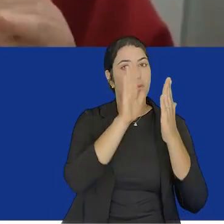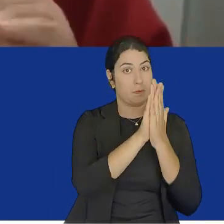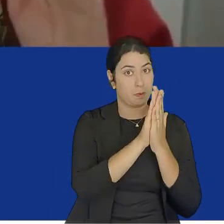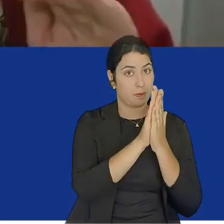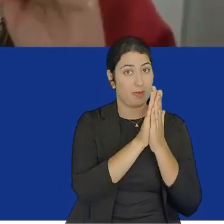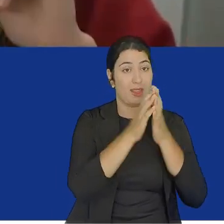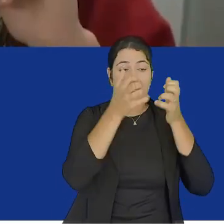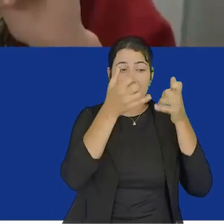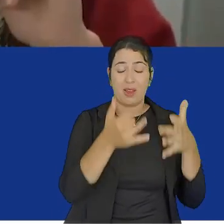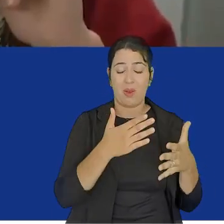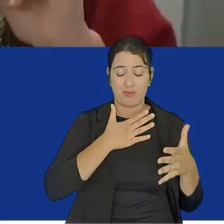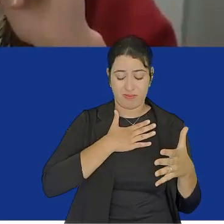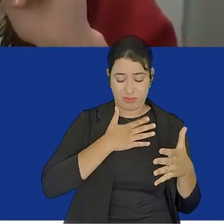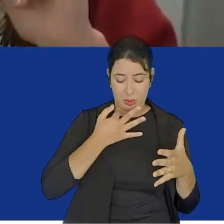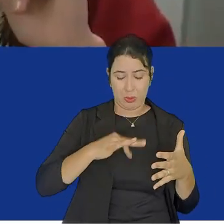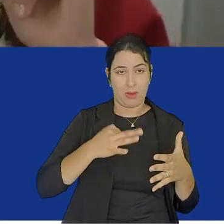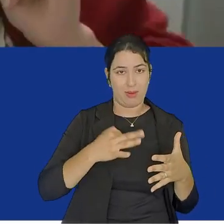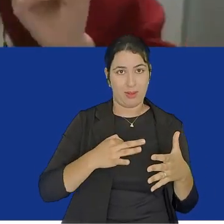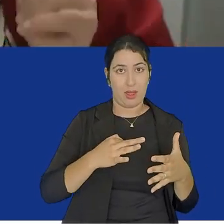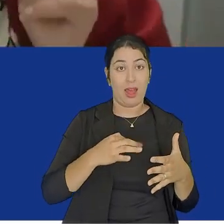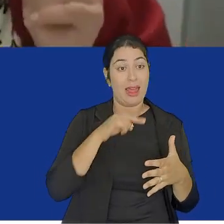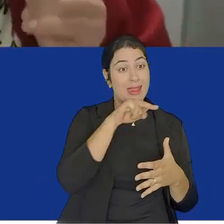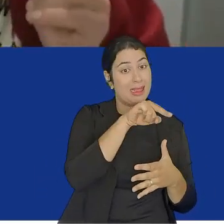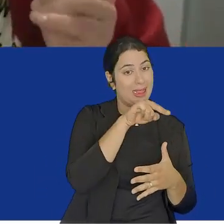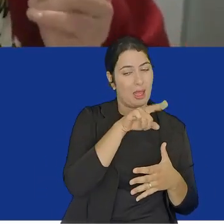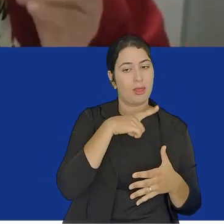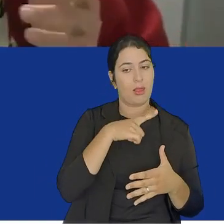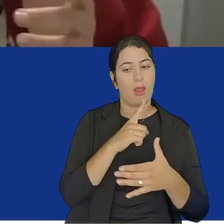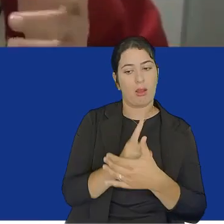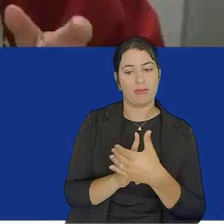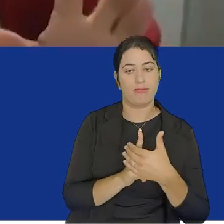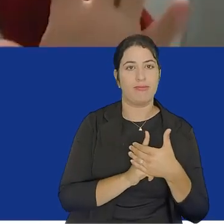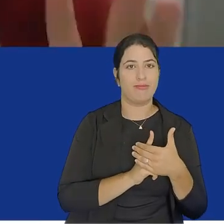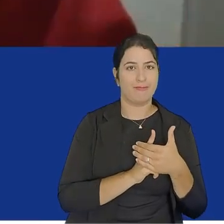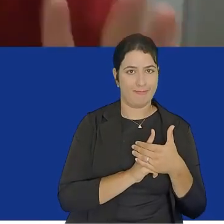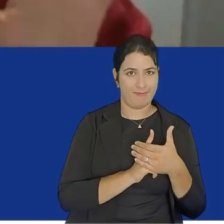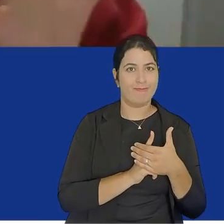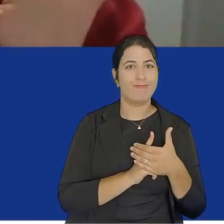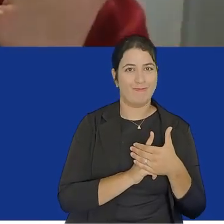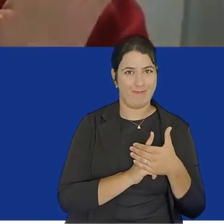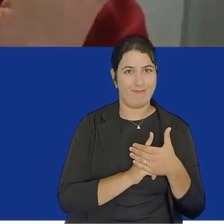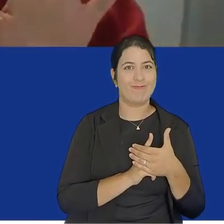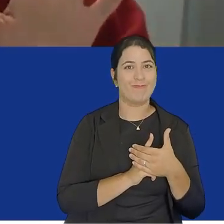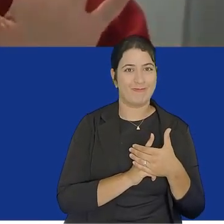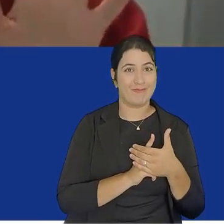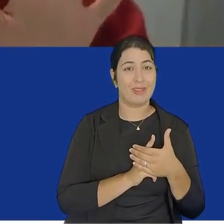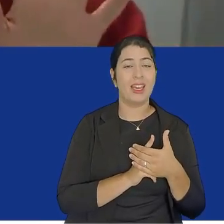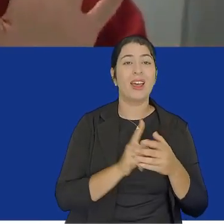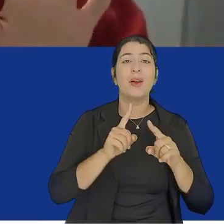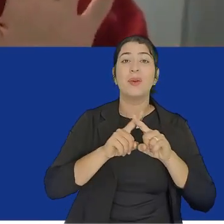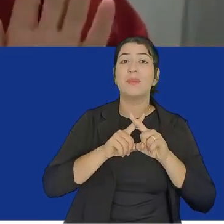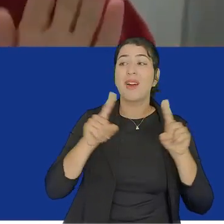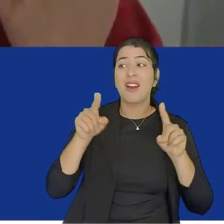te garanto, acolhimento vai ter. Só que, né, o bode vai estar na sala do mesmo jeito. E aí vão